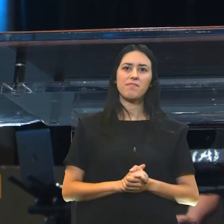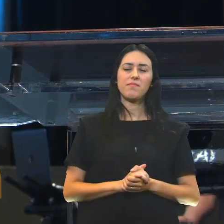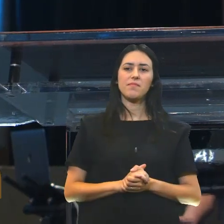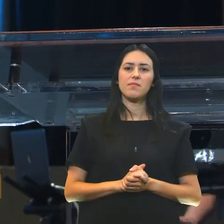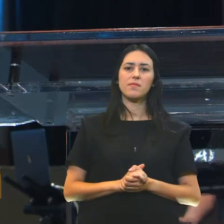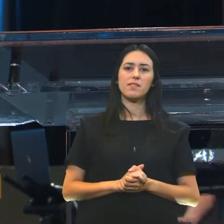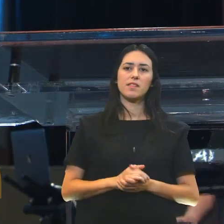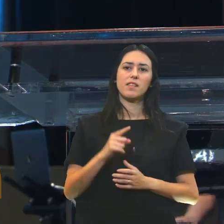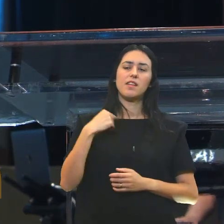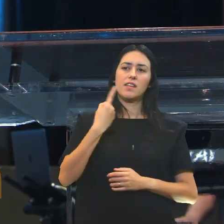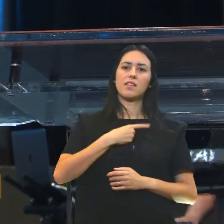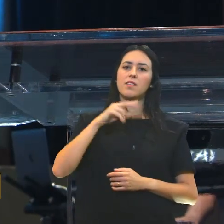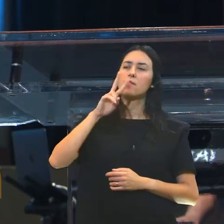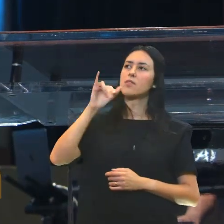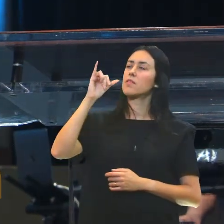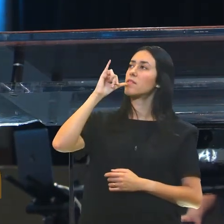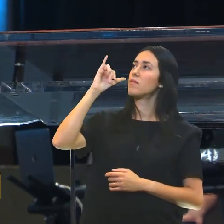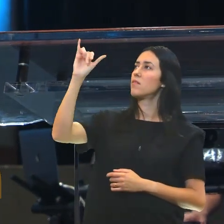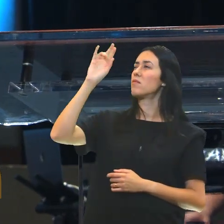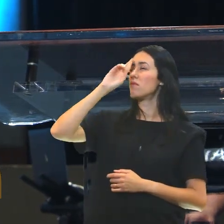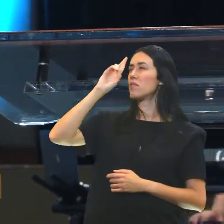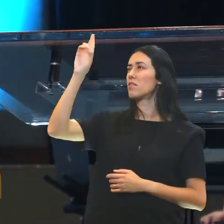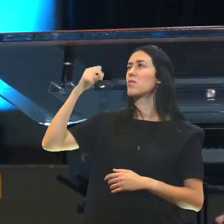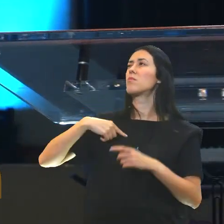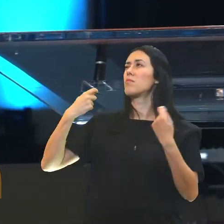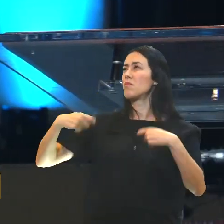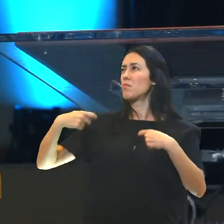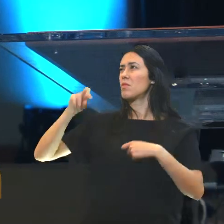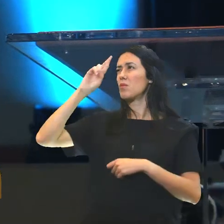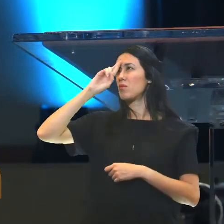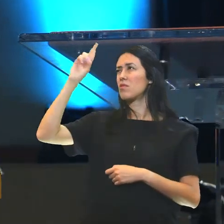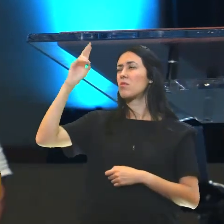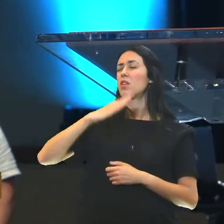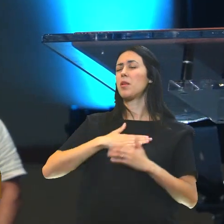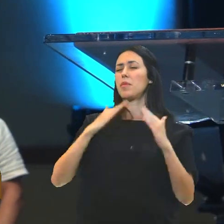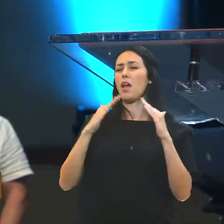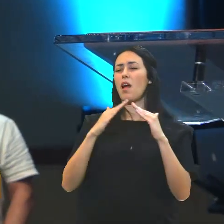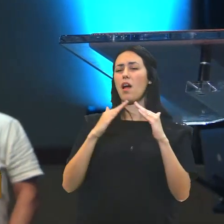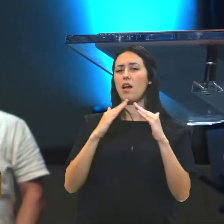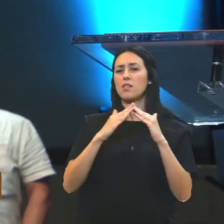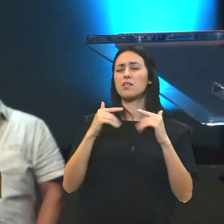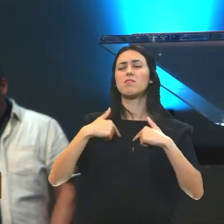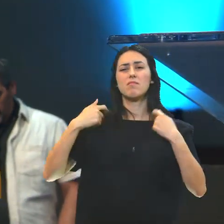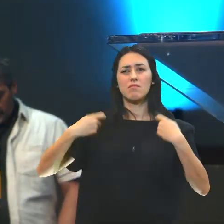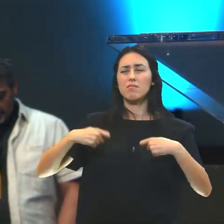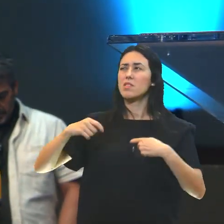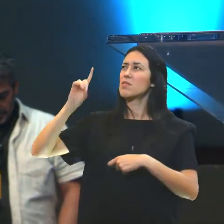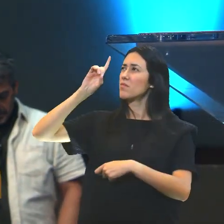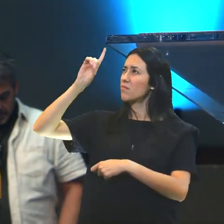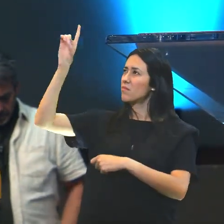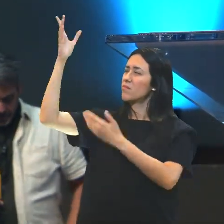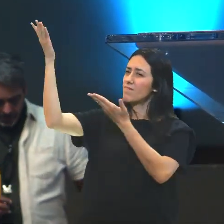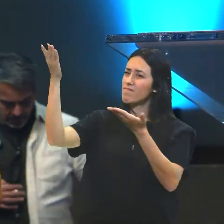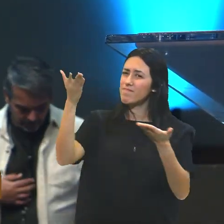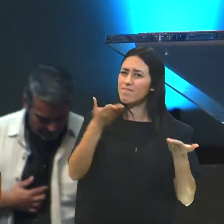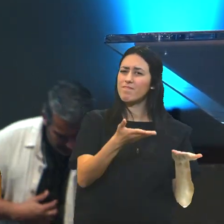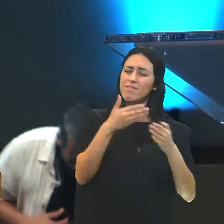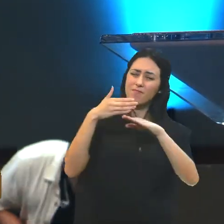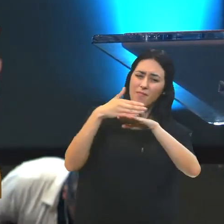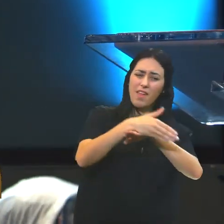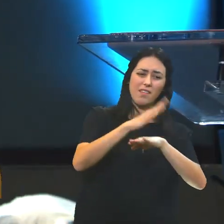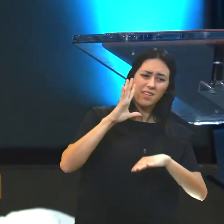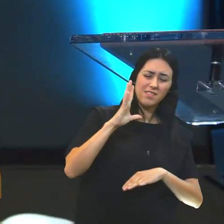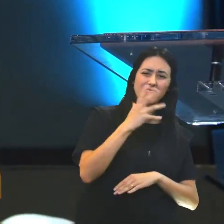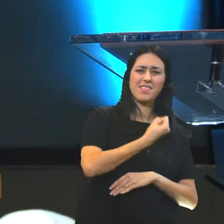A gente vai dizer: Senhor, eu preciso do Senhor aqui em casa. Preciso da tua visitação. Entra e